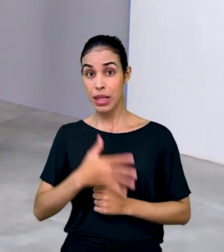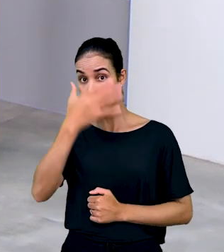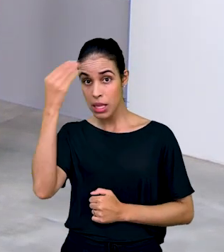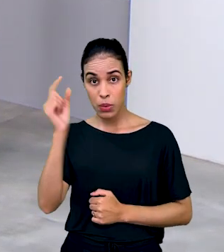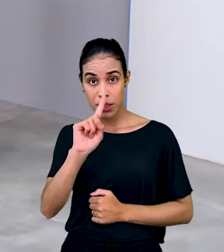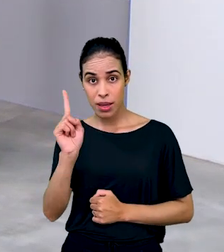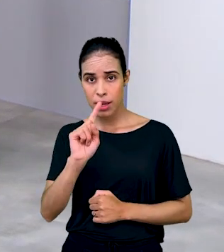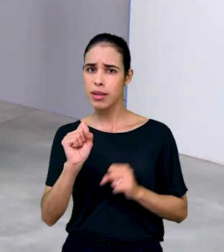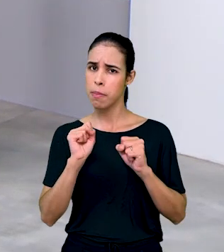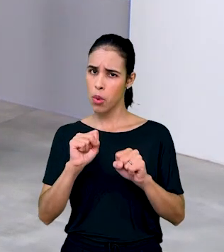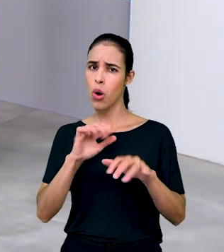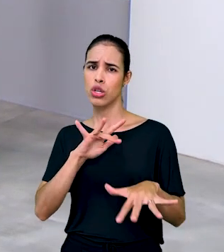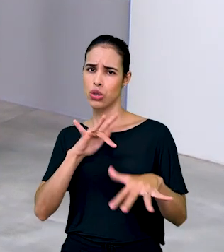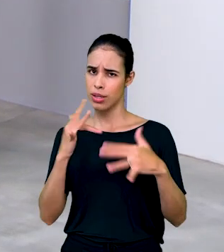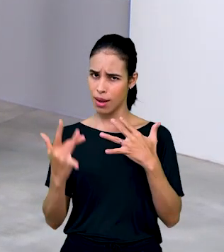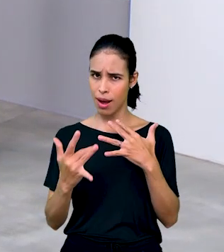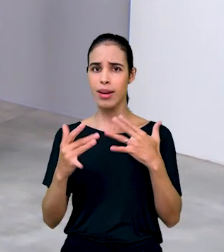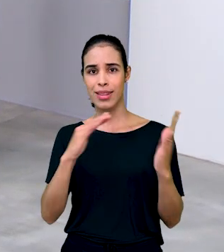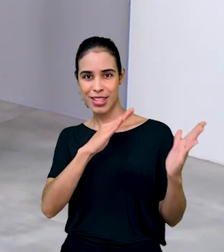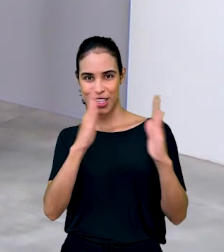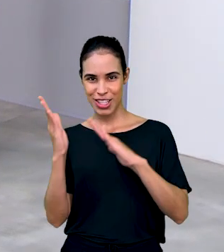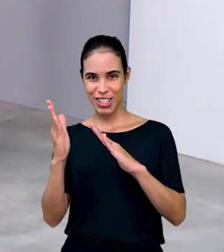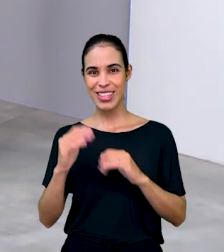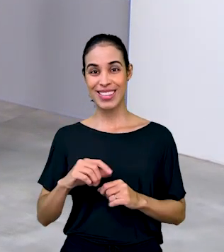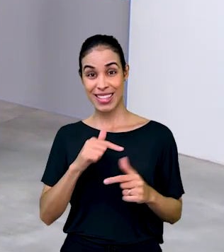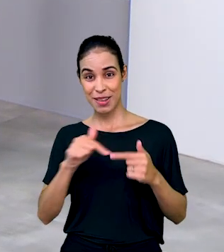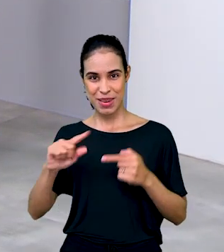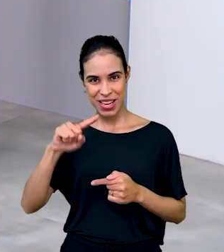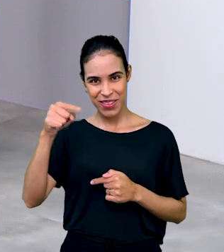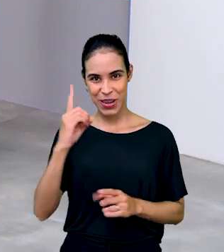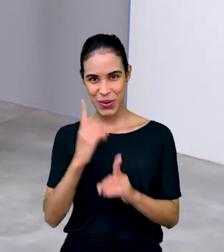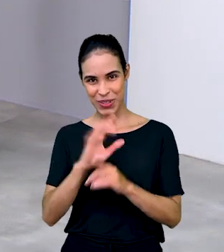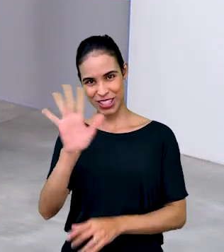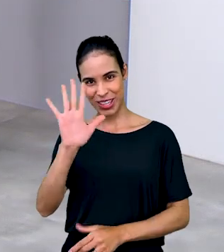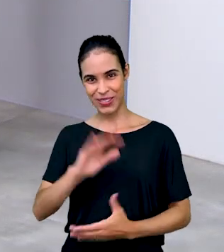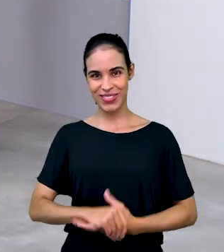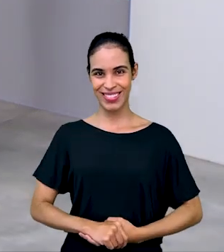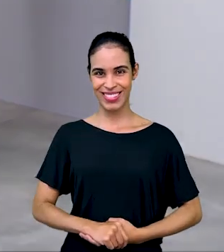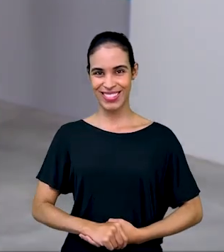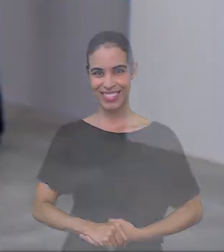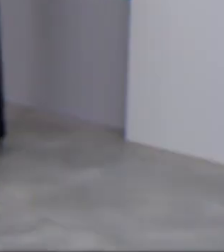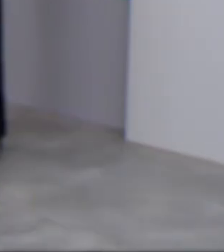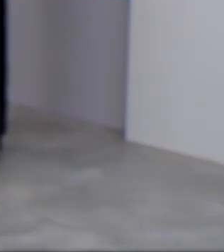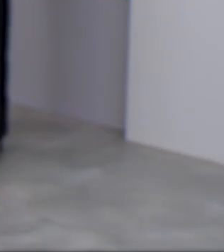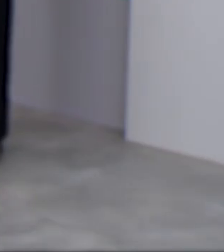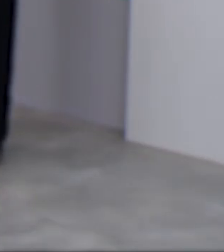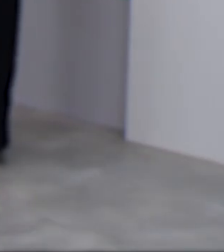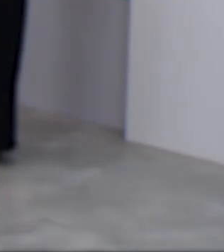E não se esqueça de nos acompanhar também pelas redes sociais. Até semana que vem. Tchau!